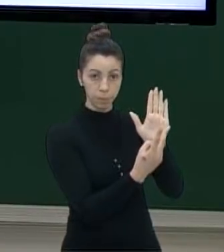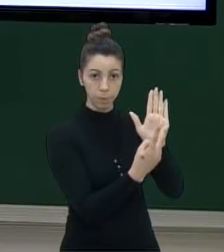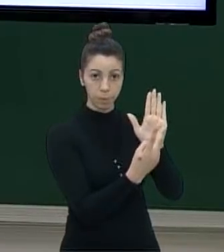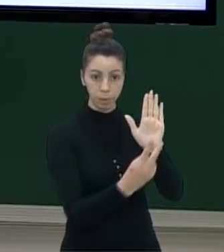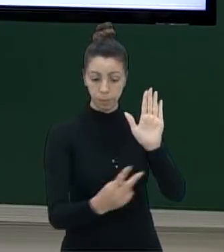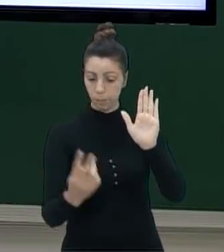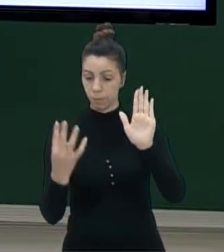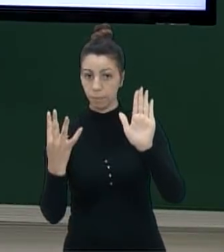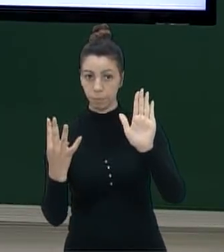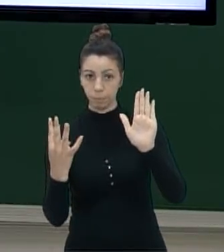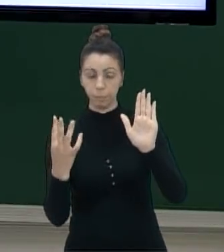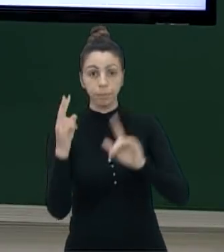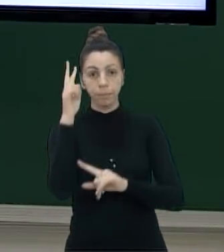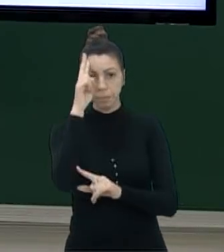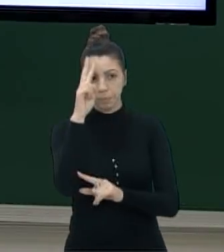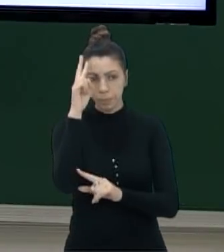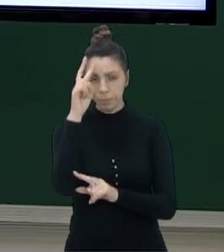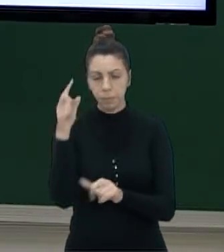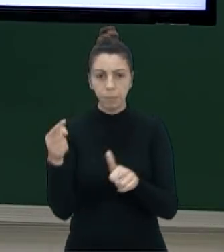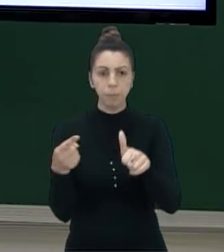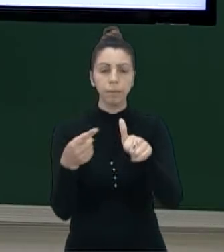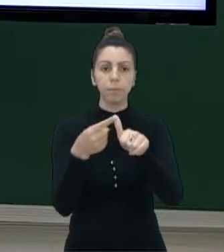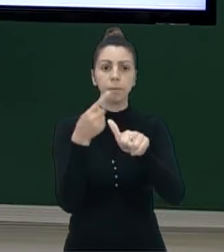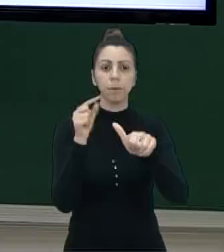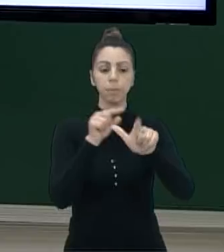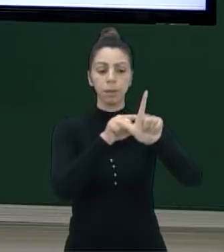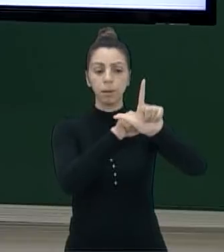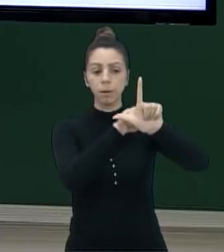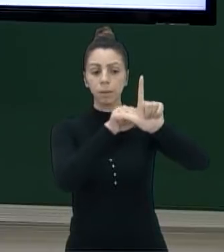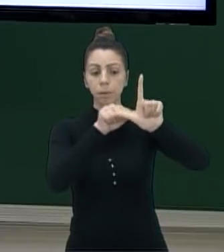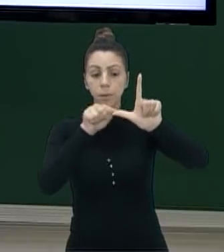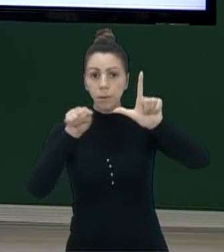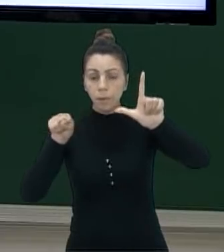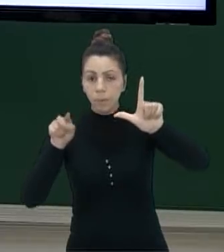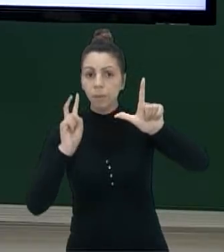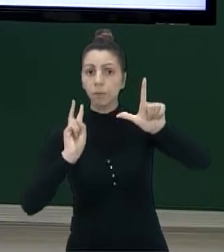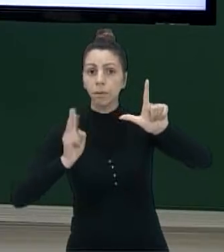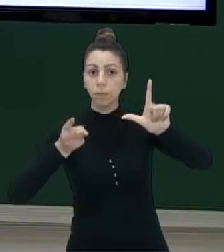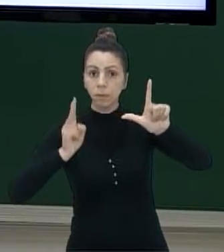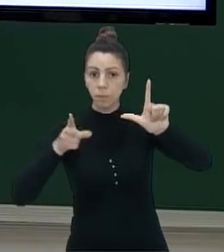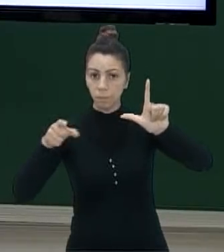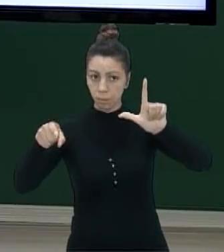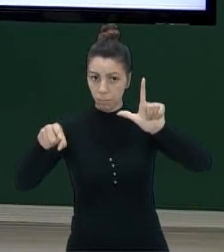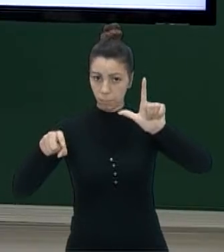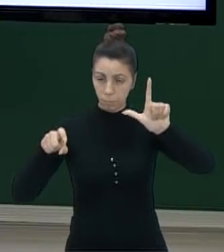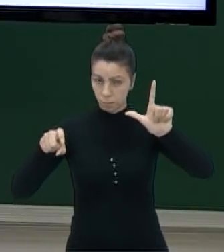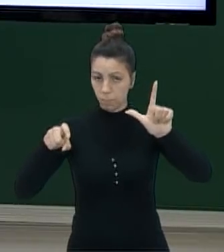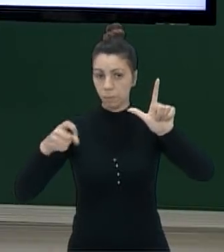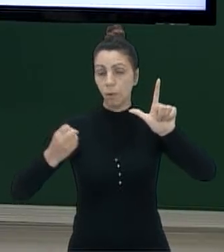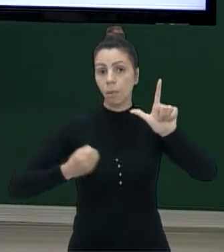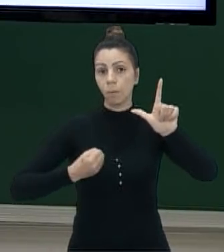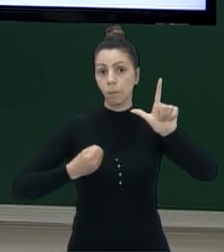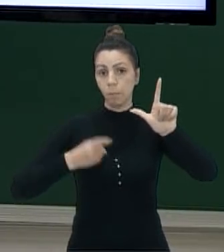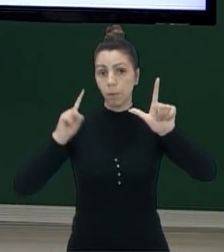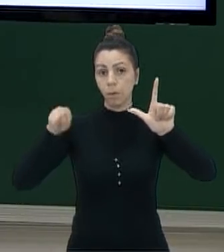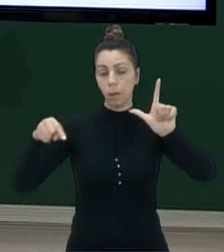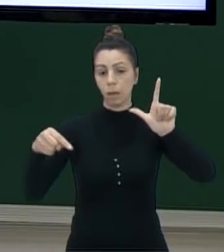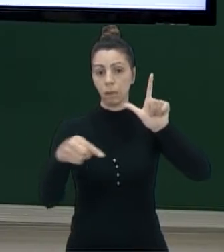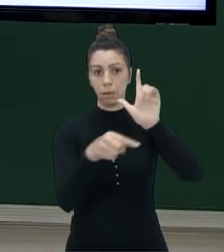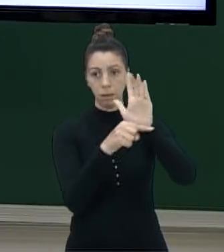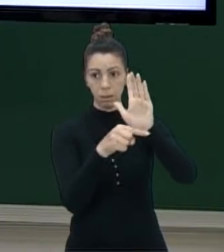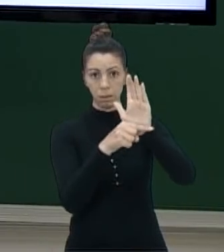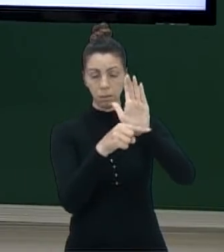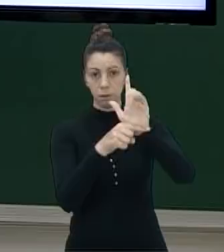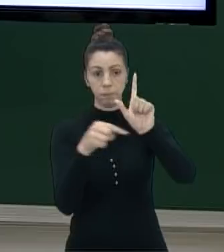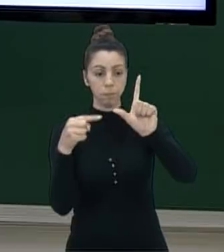e 4? Lembrando, primeiro dígito sempre no eixo x, como o número é negativo, vai